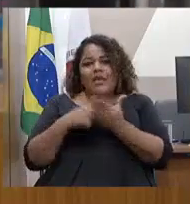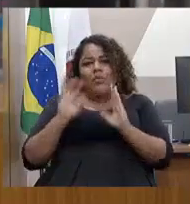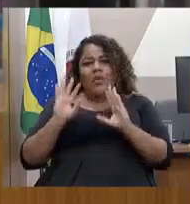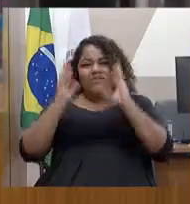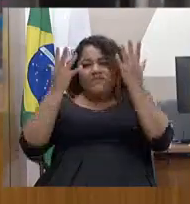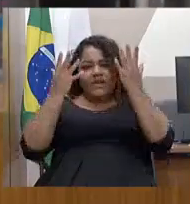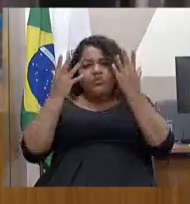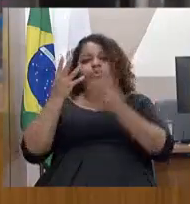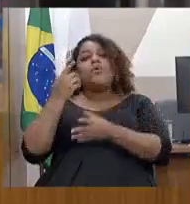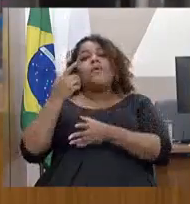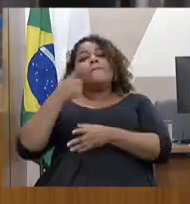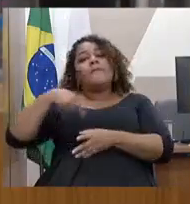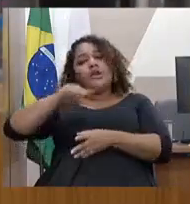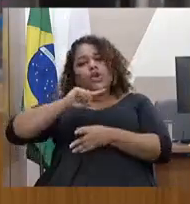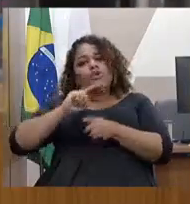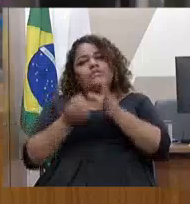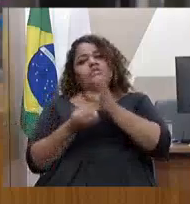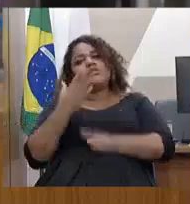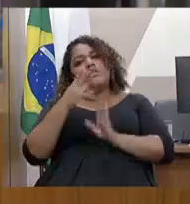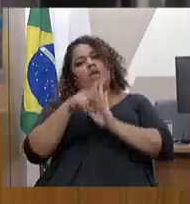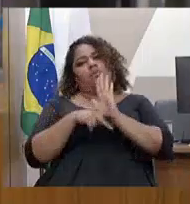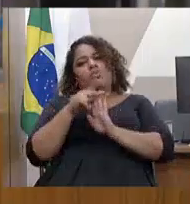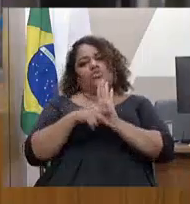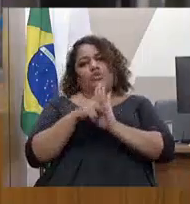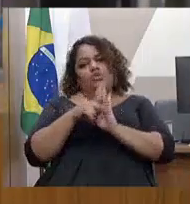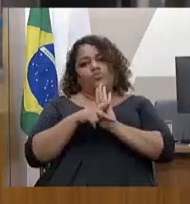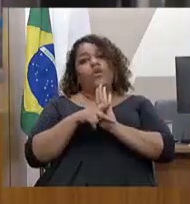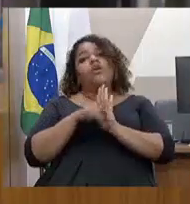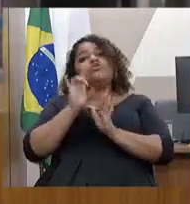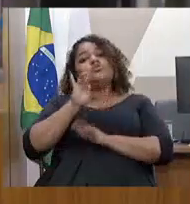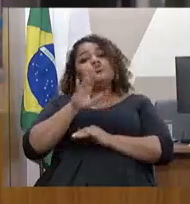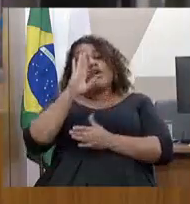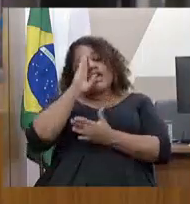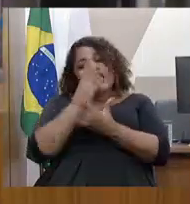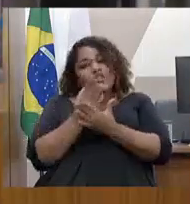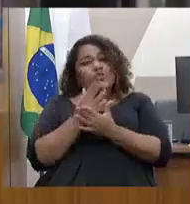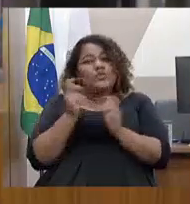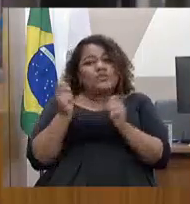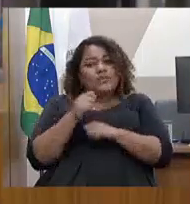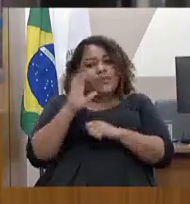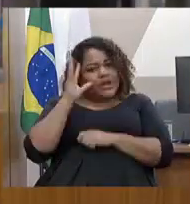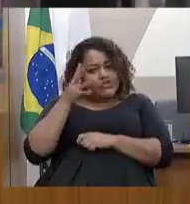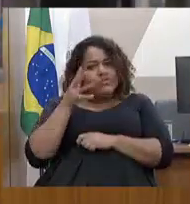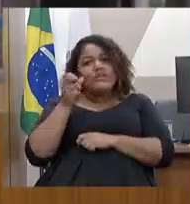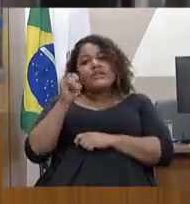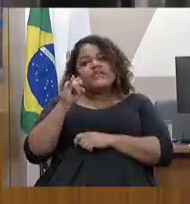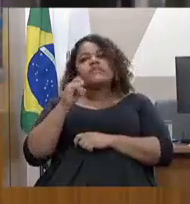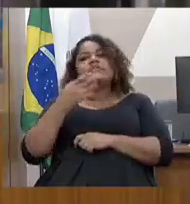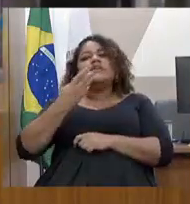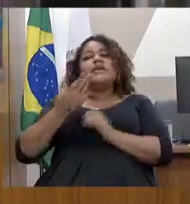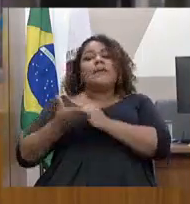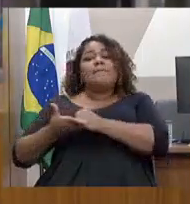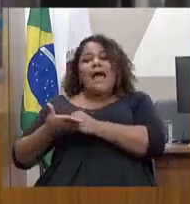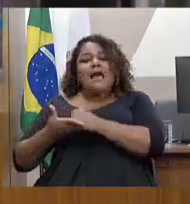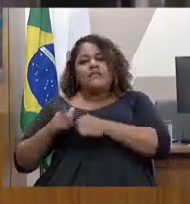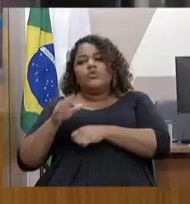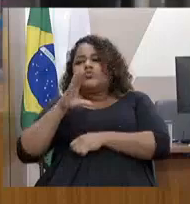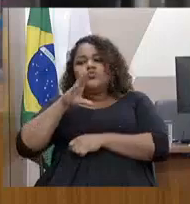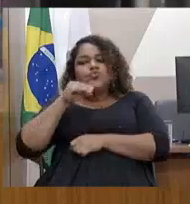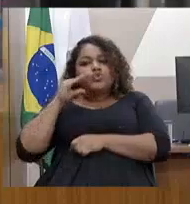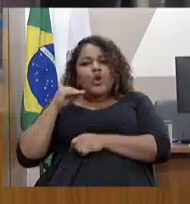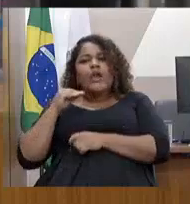acredito um projeto e eu acredito em ações que ela parte da base então vamos fazer um convido aqui a gente fazer um grande encontro para